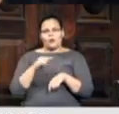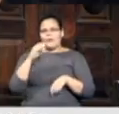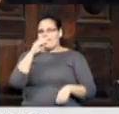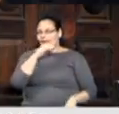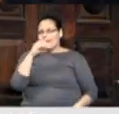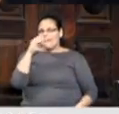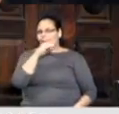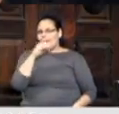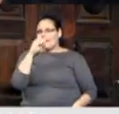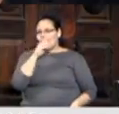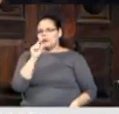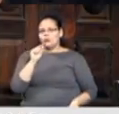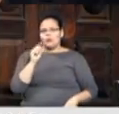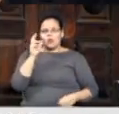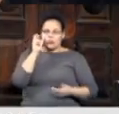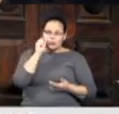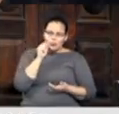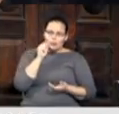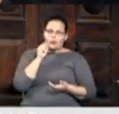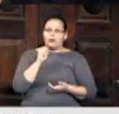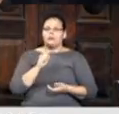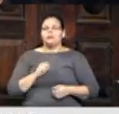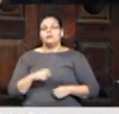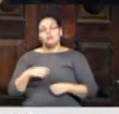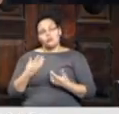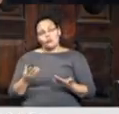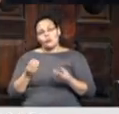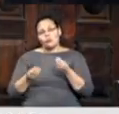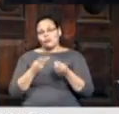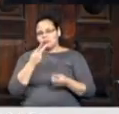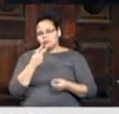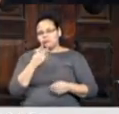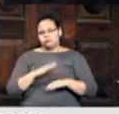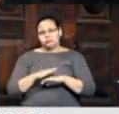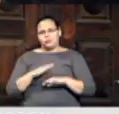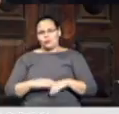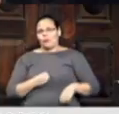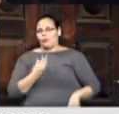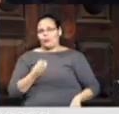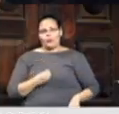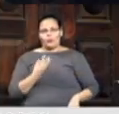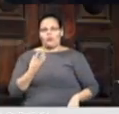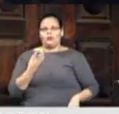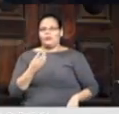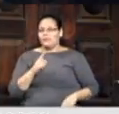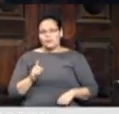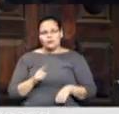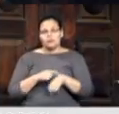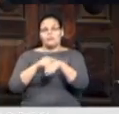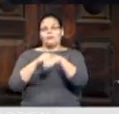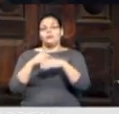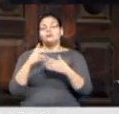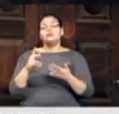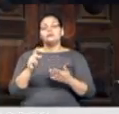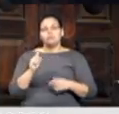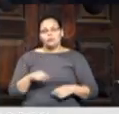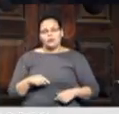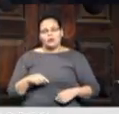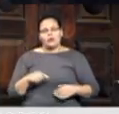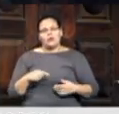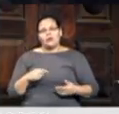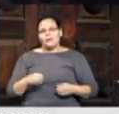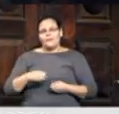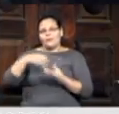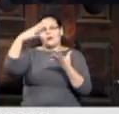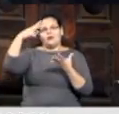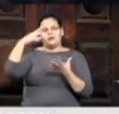aquece o que adormece ao colo. Como diz o poeta, de repente, não mais que de repente, a aparente mágica